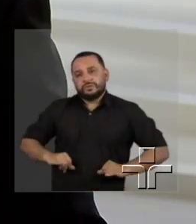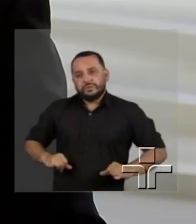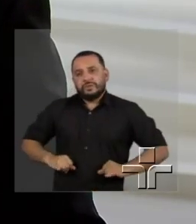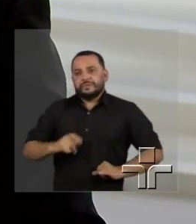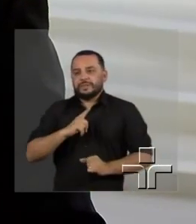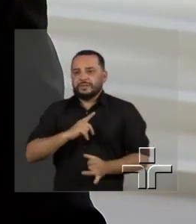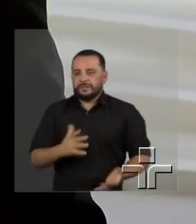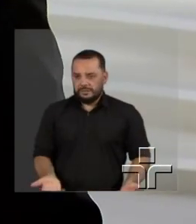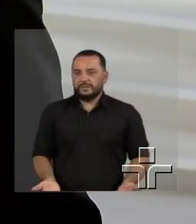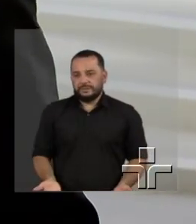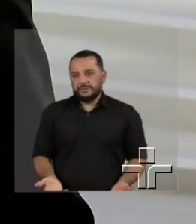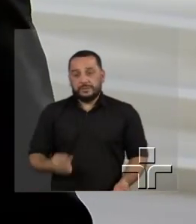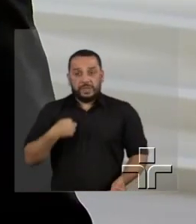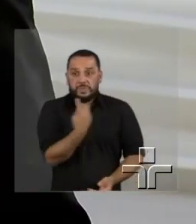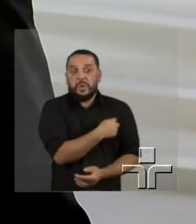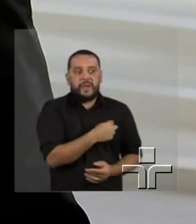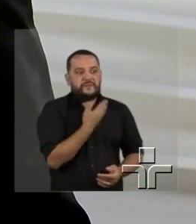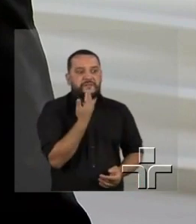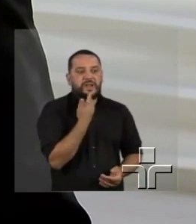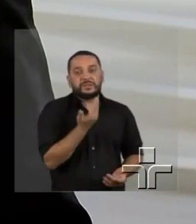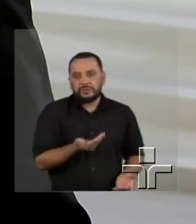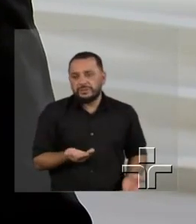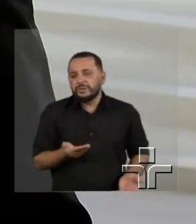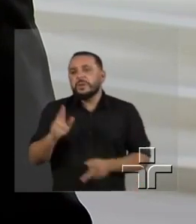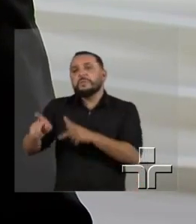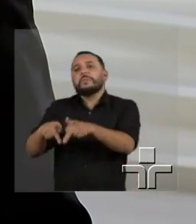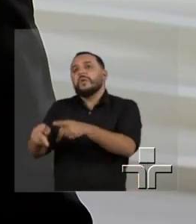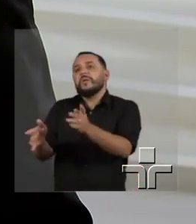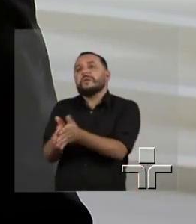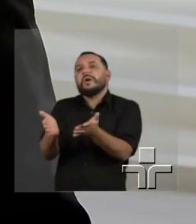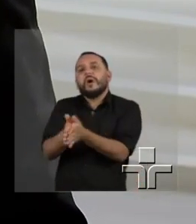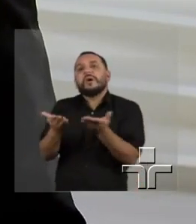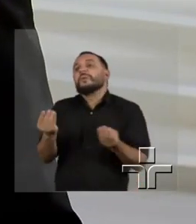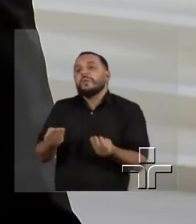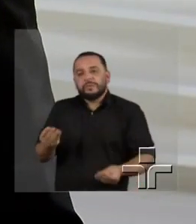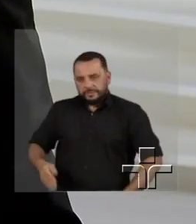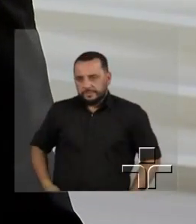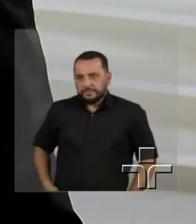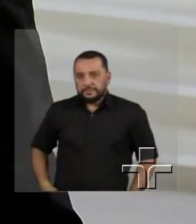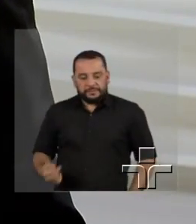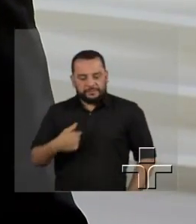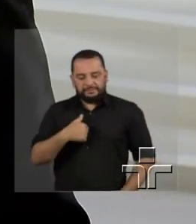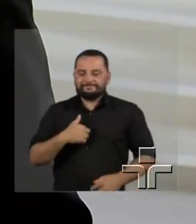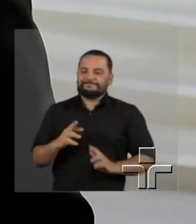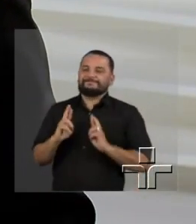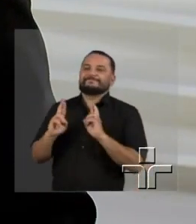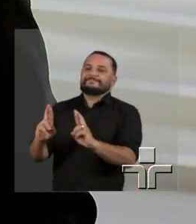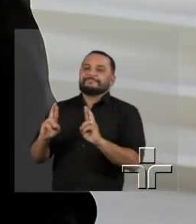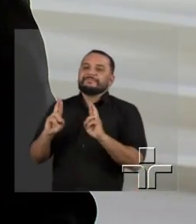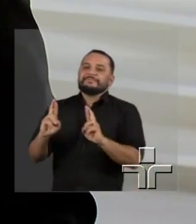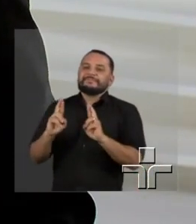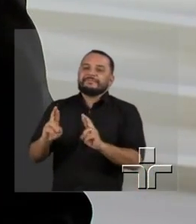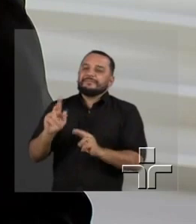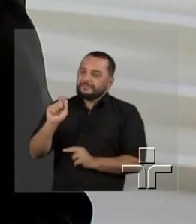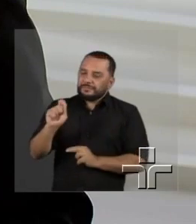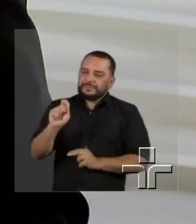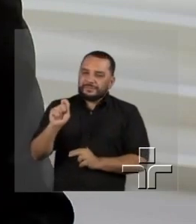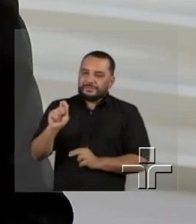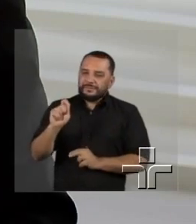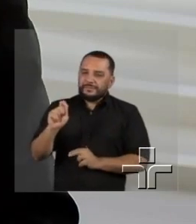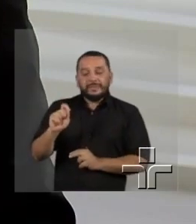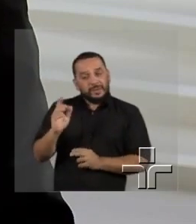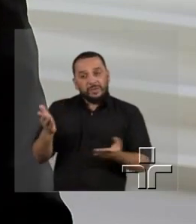entender como é que o senhor vê em perspectiva o andamento das coisas e o futuro próximo aí,